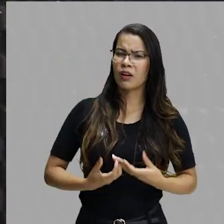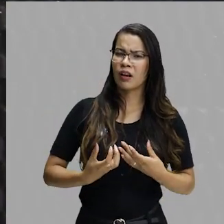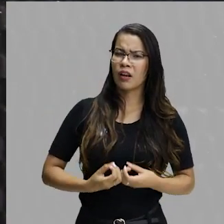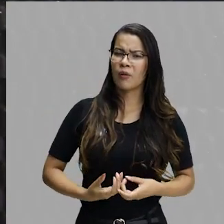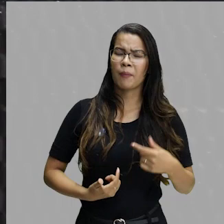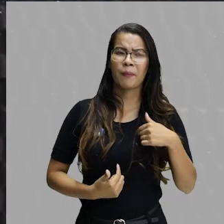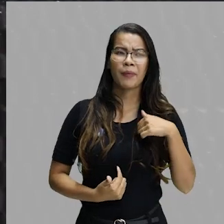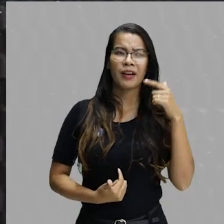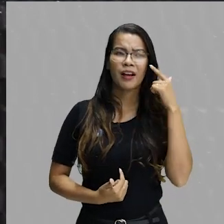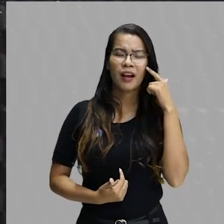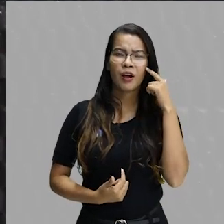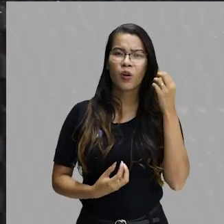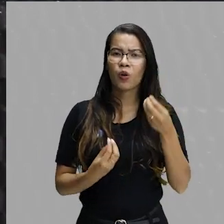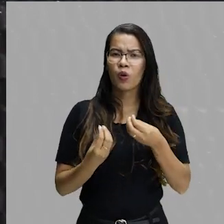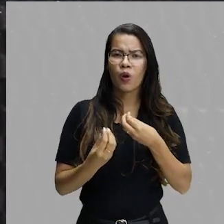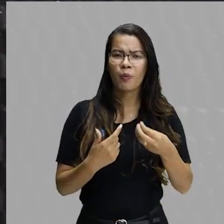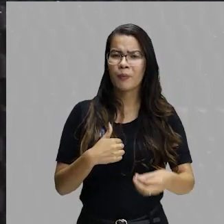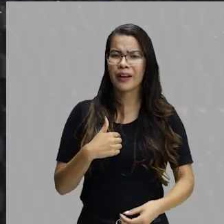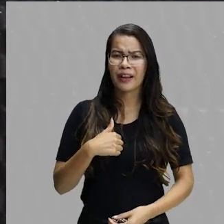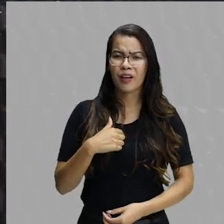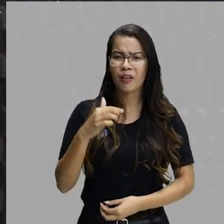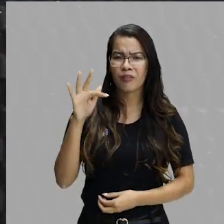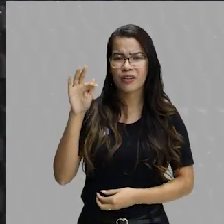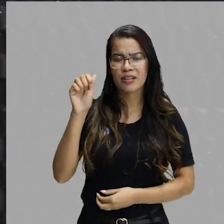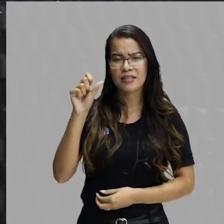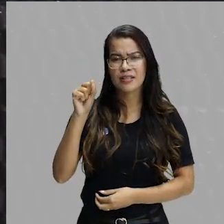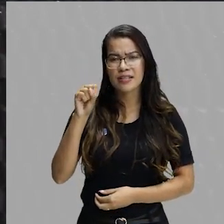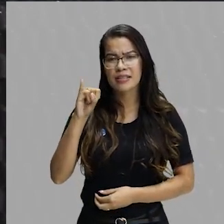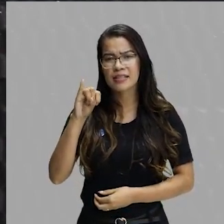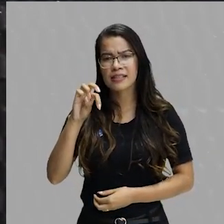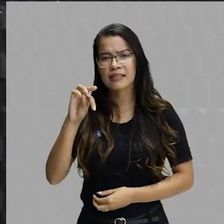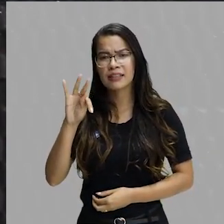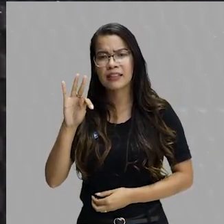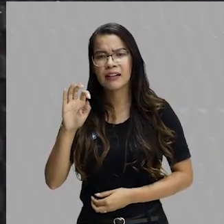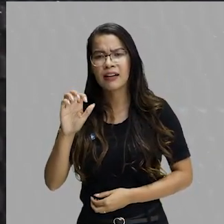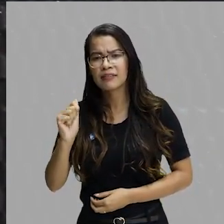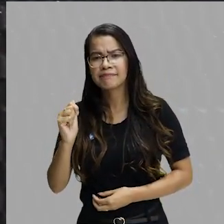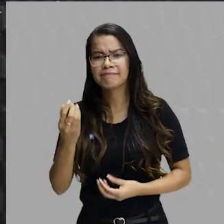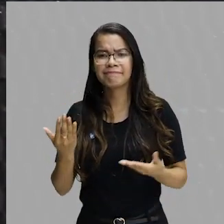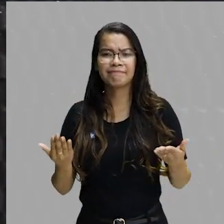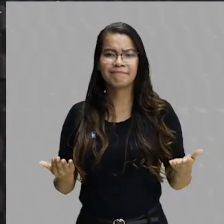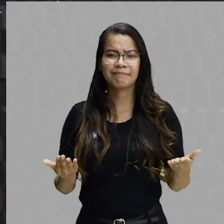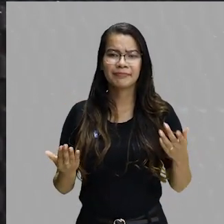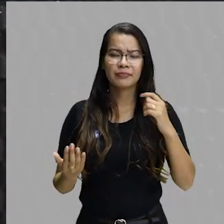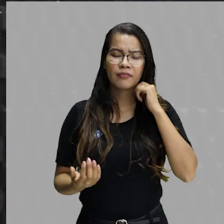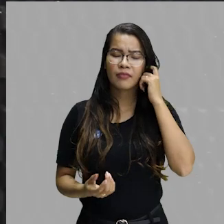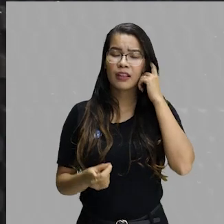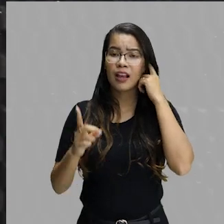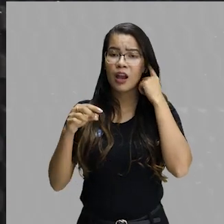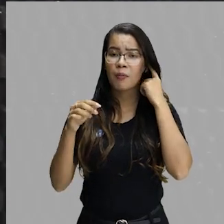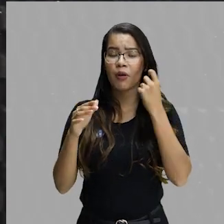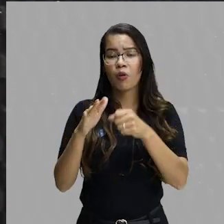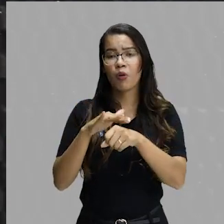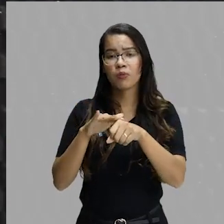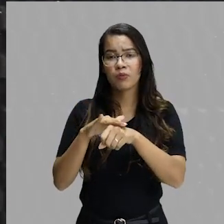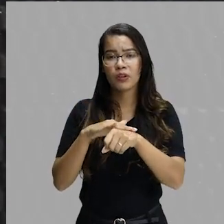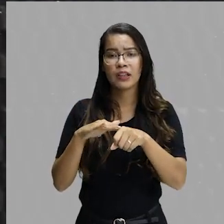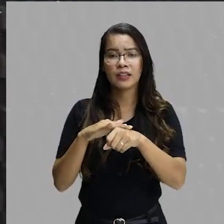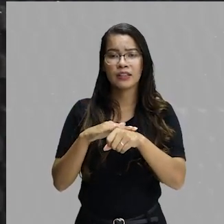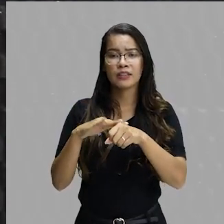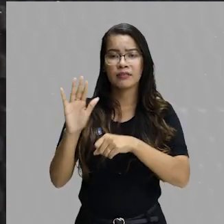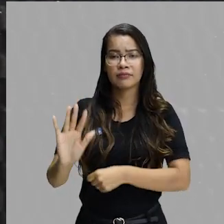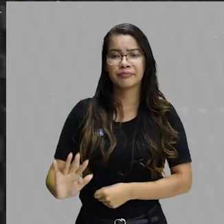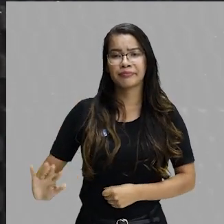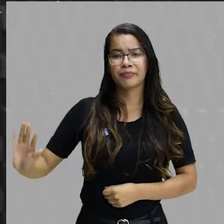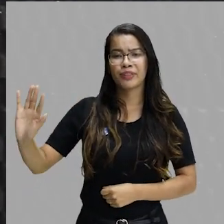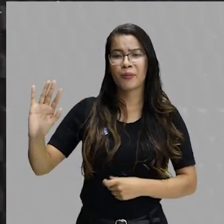fascista. Então nós não vamos levar para essa discussão, porque a discussão do Adorno é uma discussão do campo do pensamento